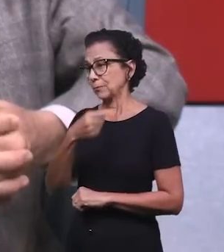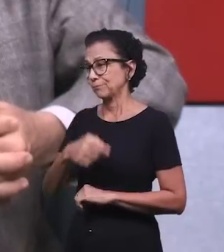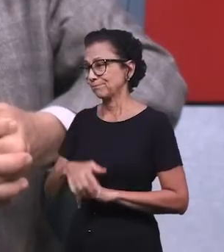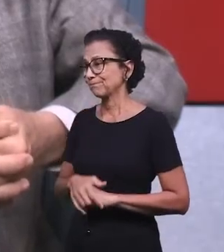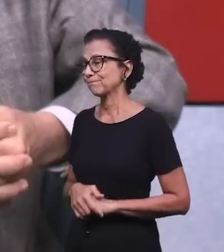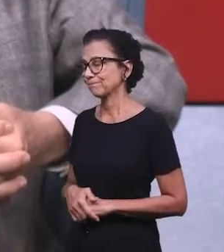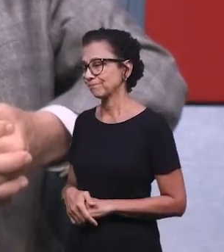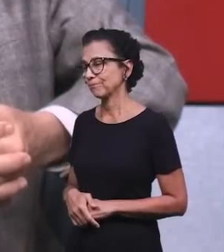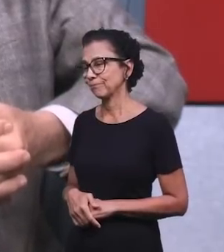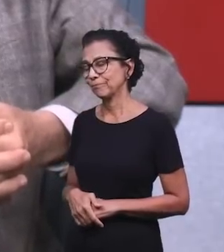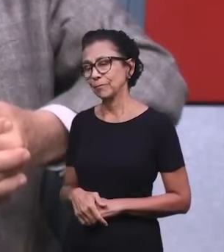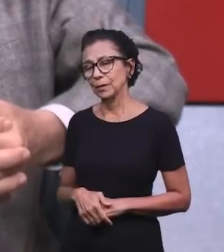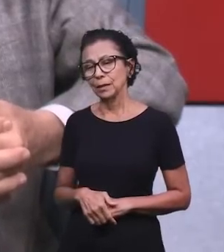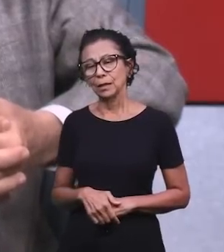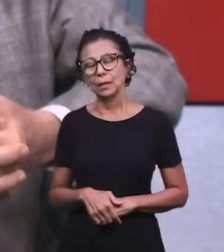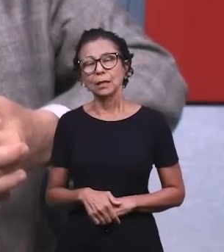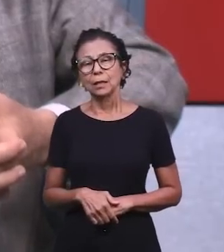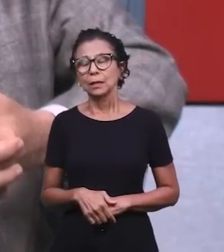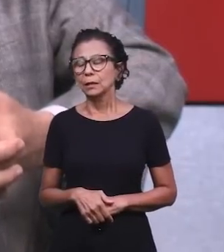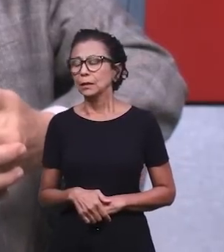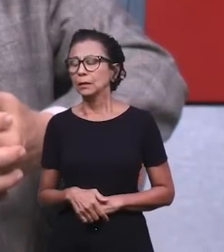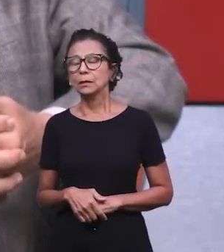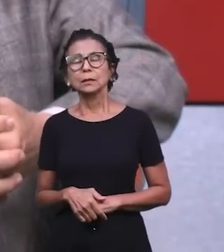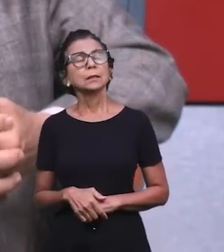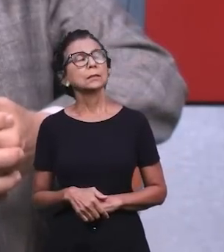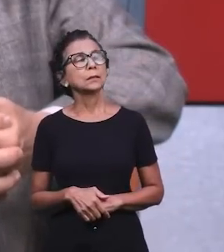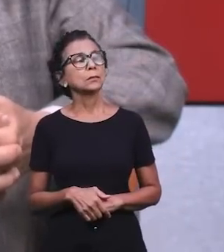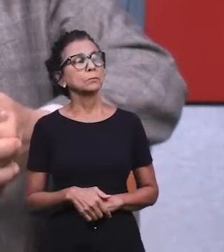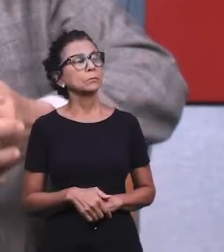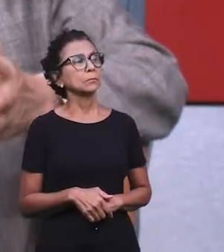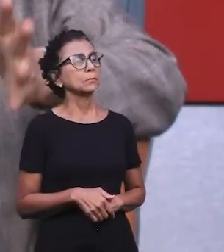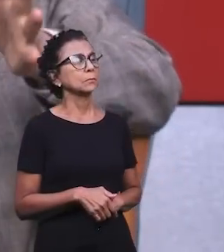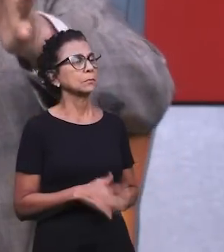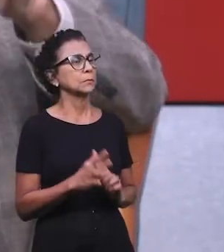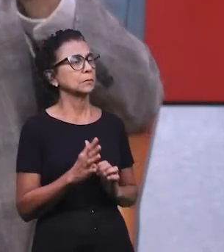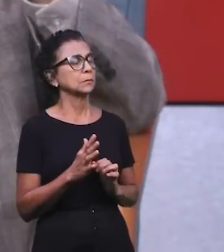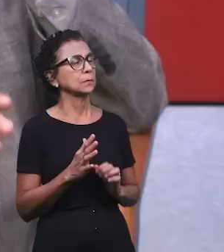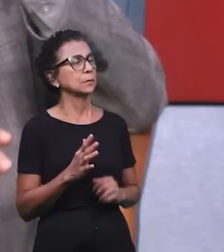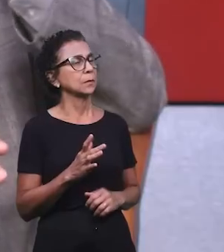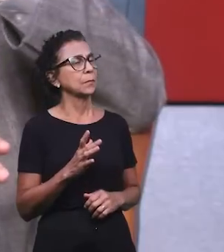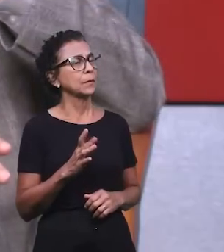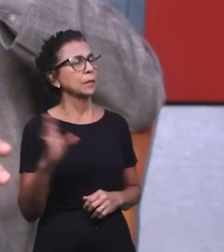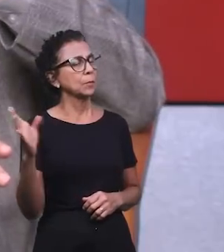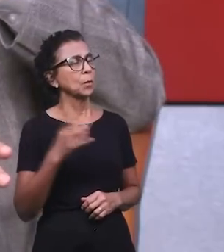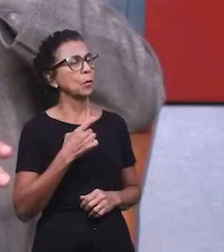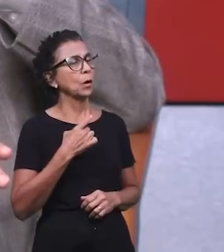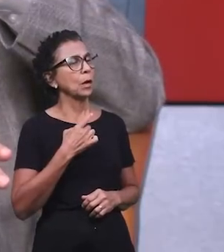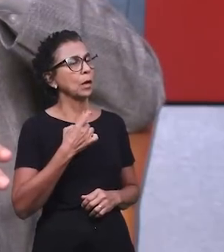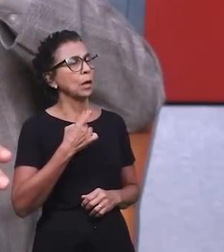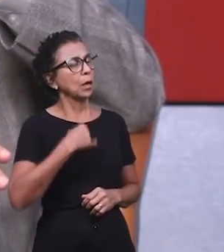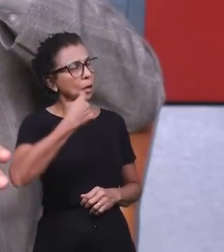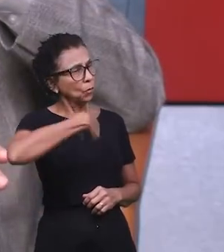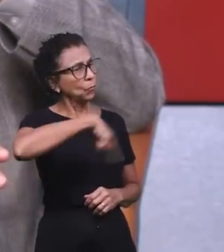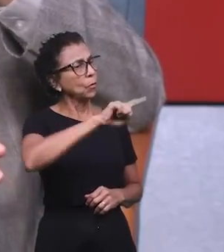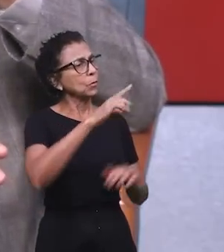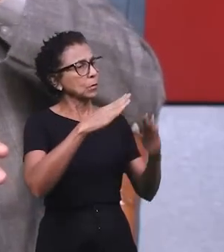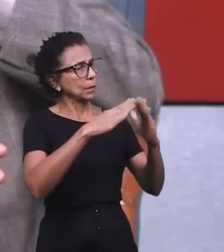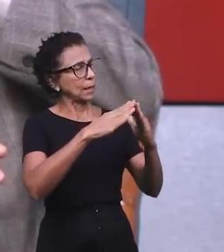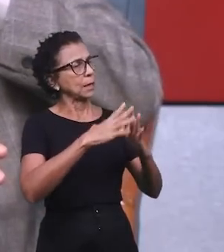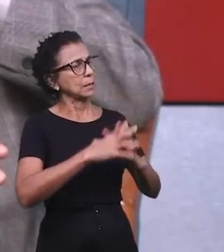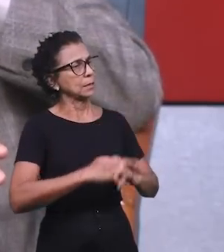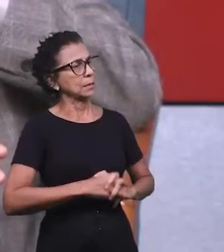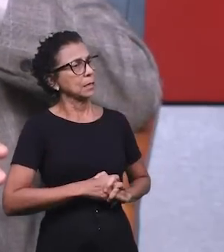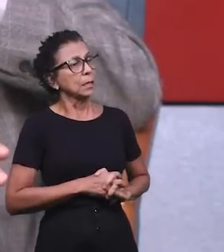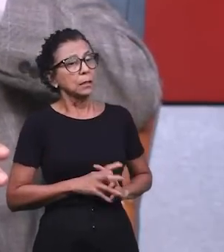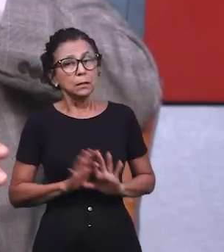E Jesus disse: eu vou lá na sua casa. E ele disse: não, o Senhor não precisa ir lá, eu não